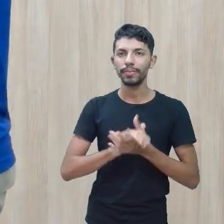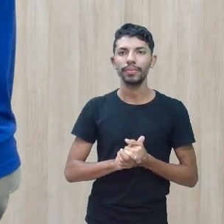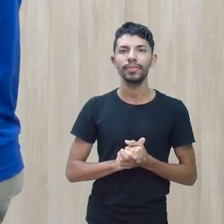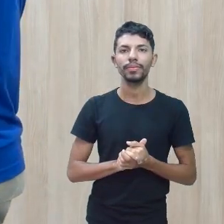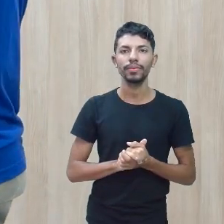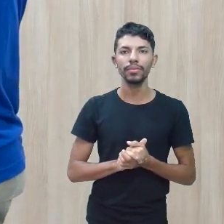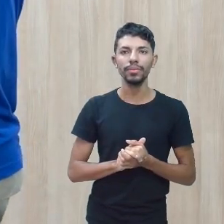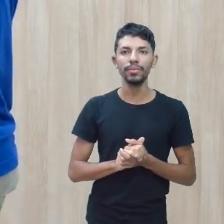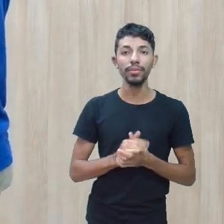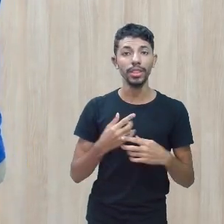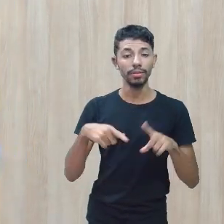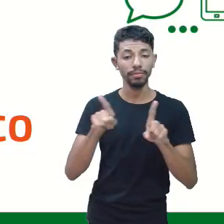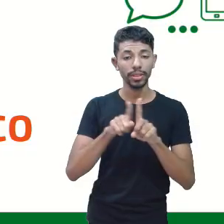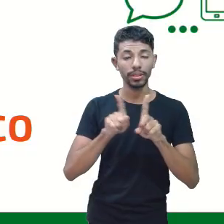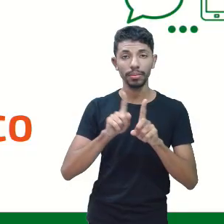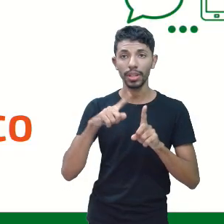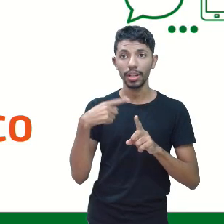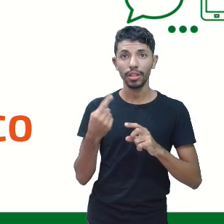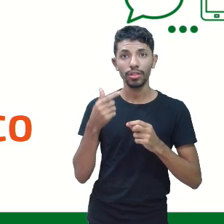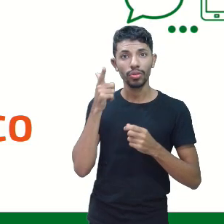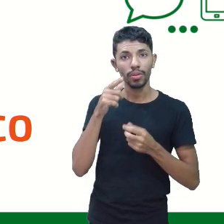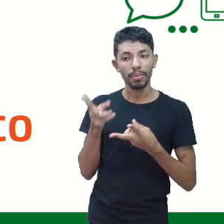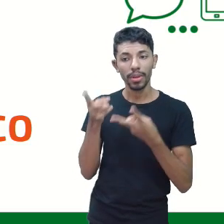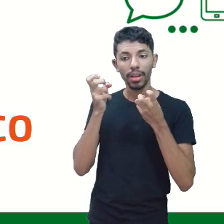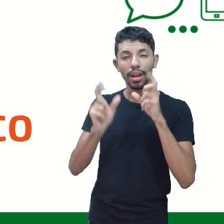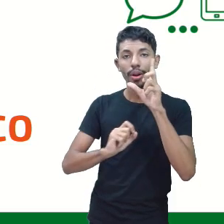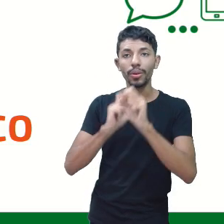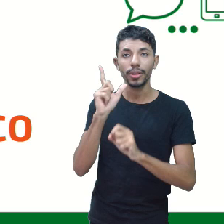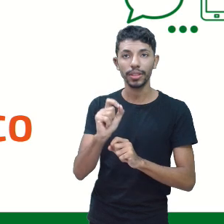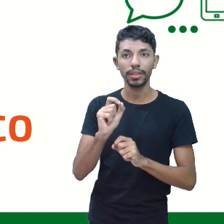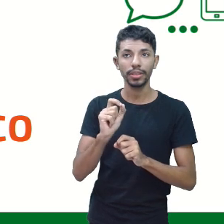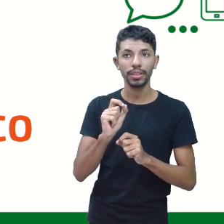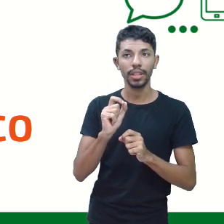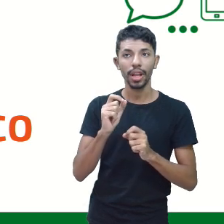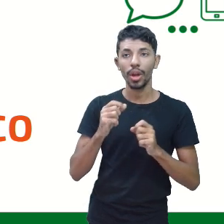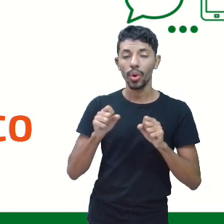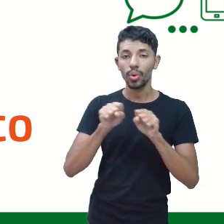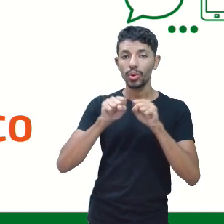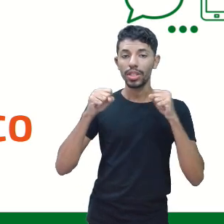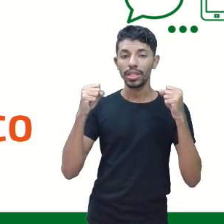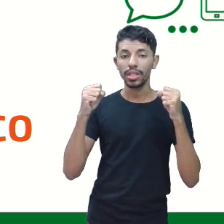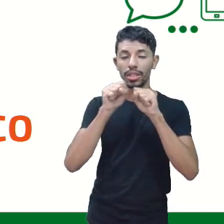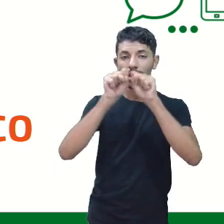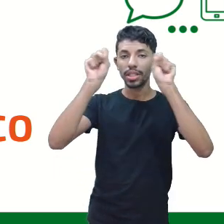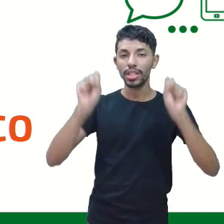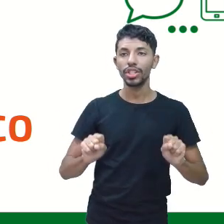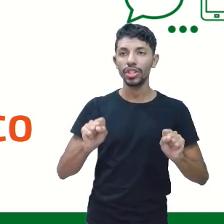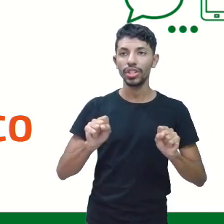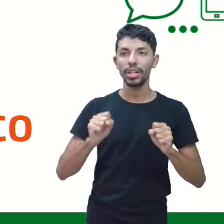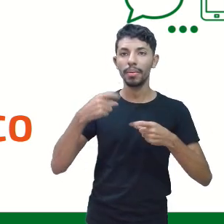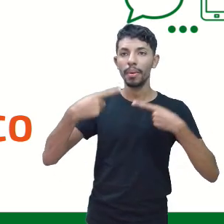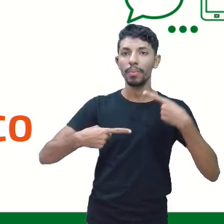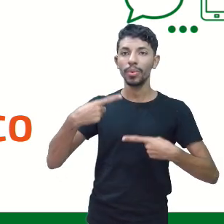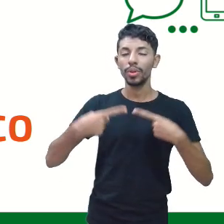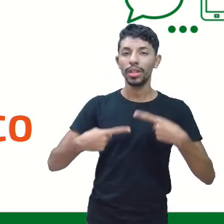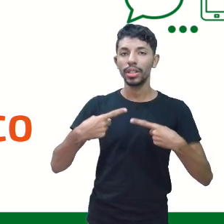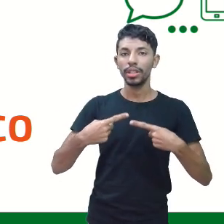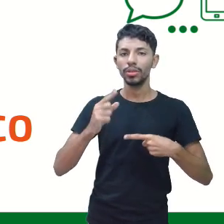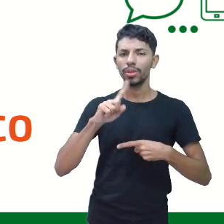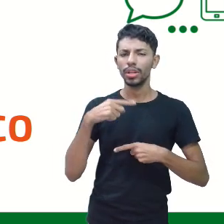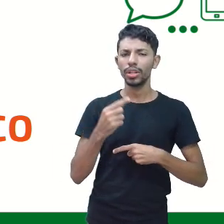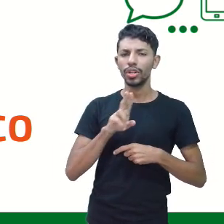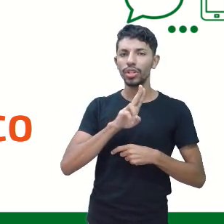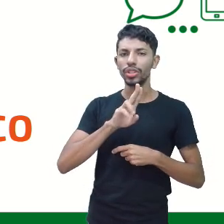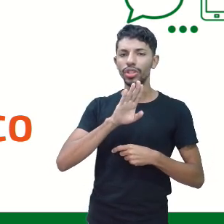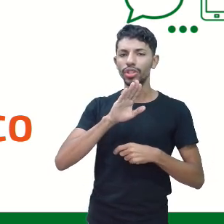observar é que os romanos também nos apresentaram o sistema político que nós chamamos de república. Quando a gente fala em república, vem